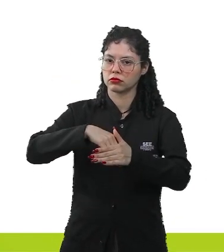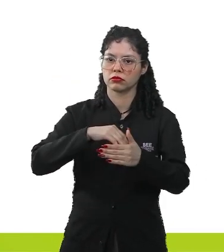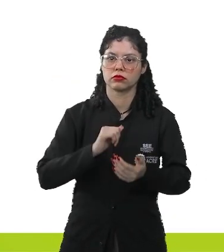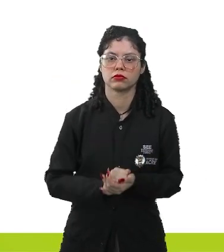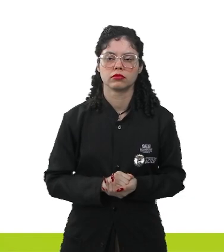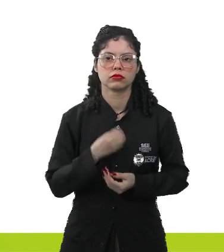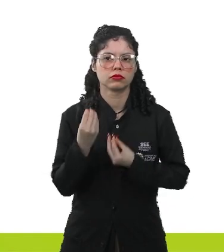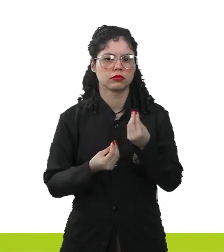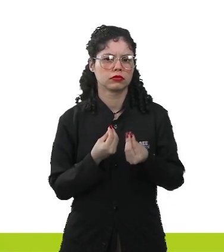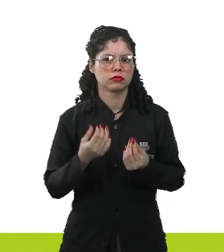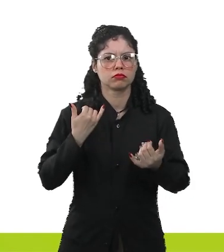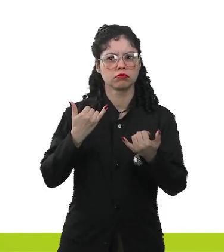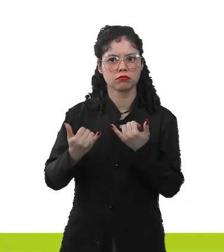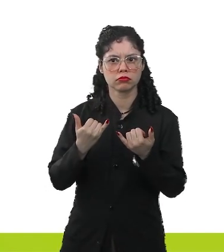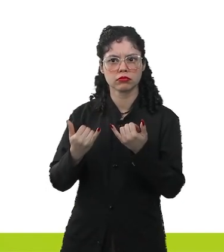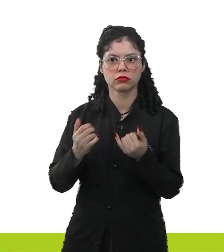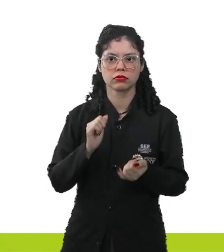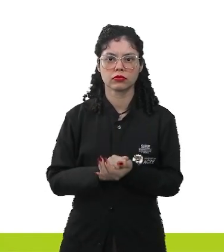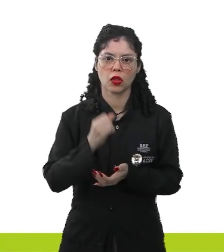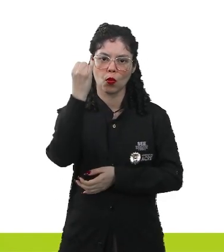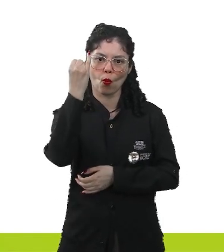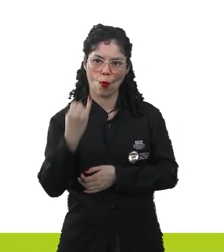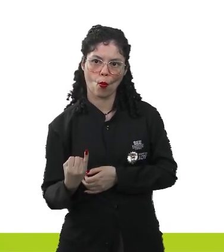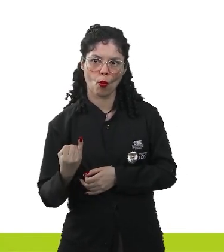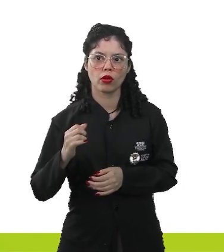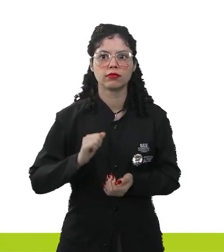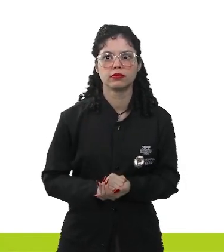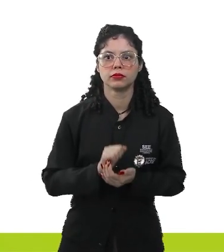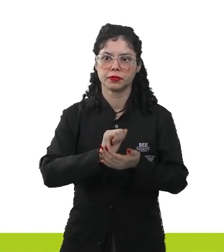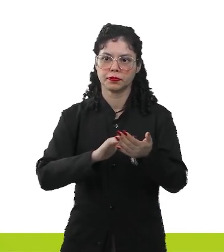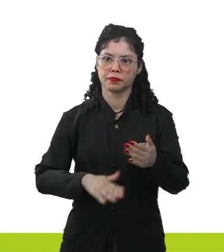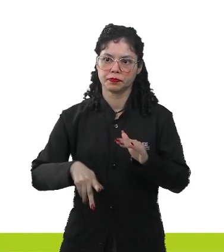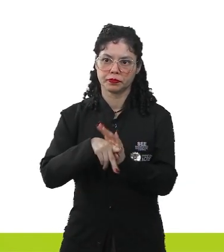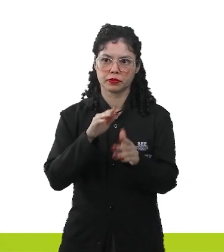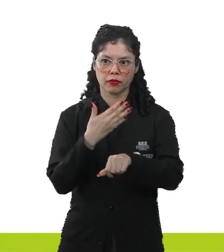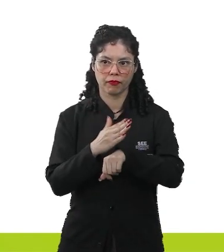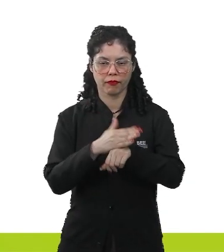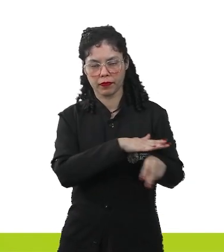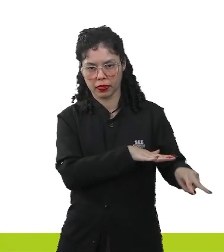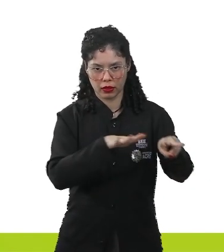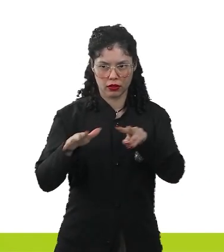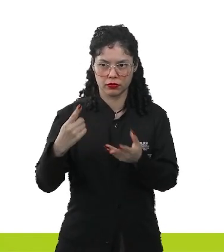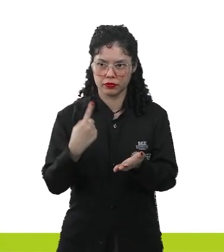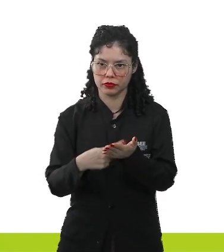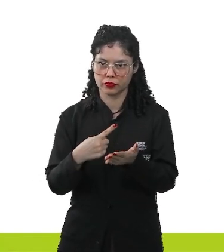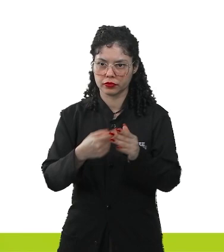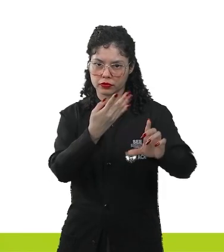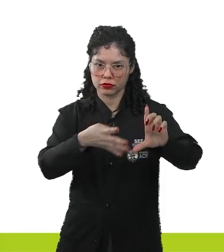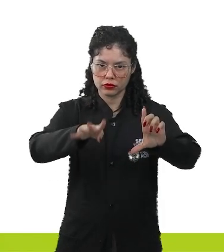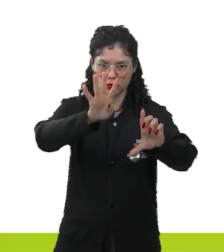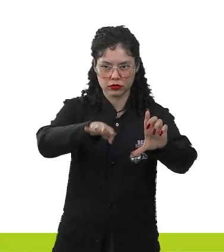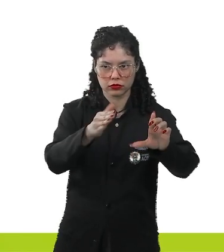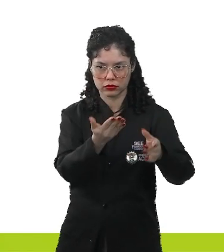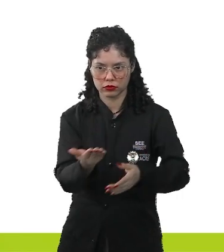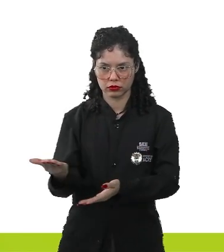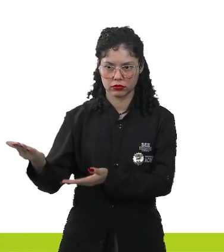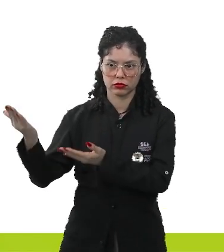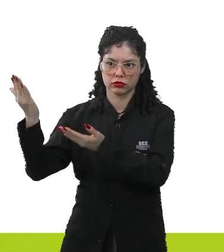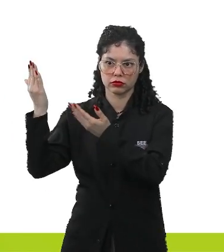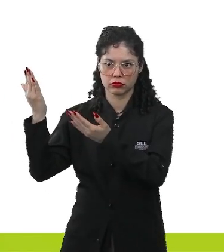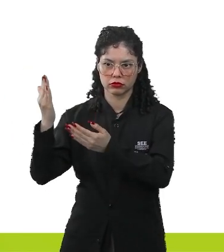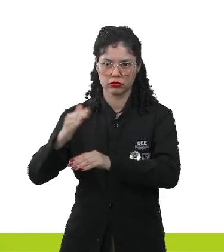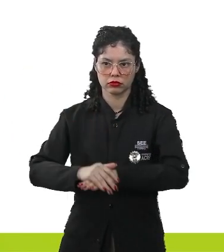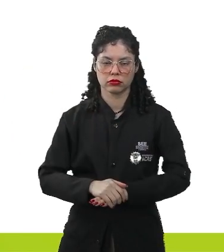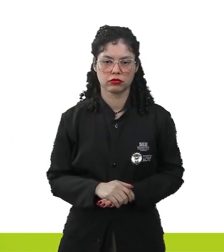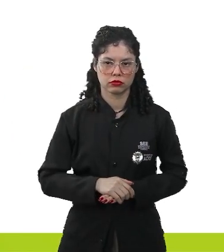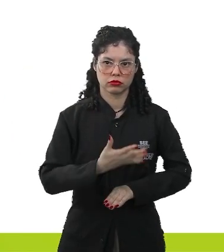Como parte de seu programa de emagrecimento, essas atividades são praticadas semanalmente de acordo com um quadro que apresenta o número